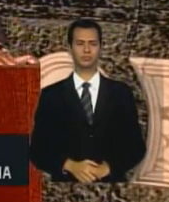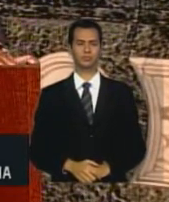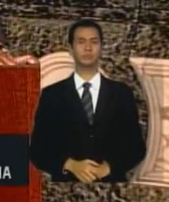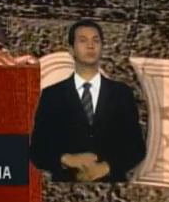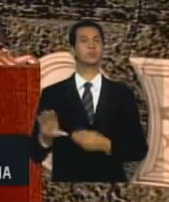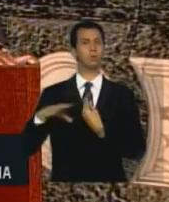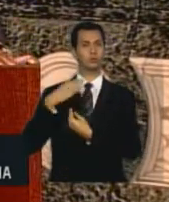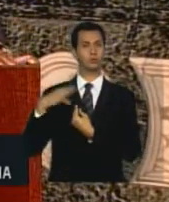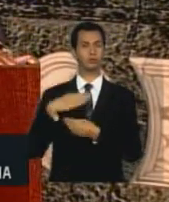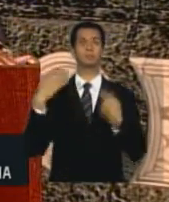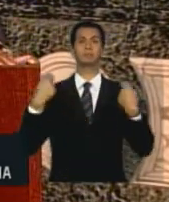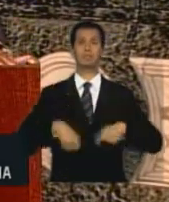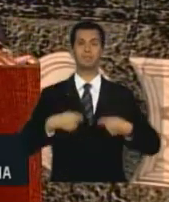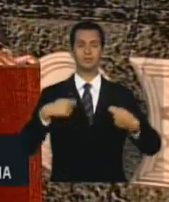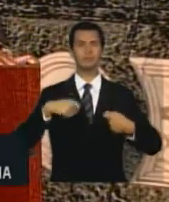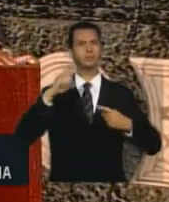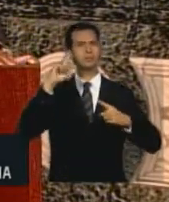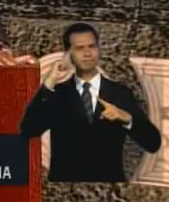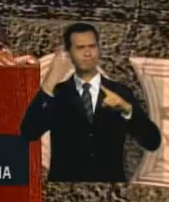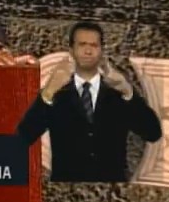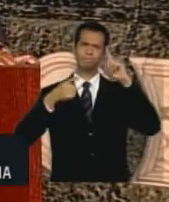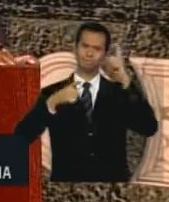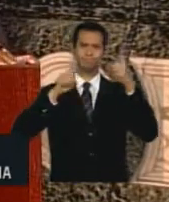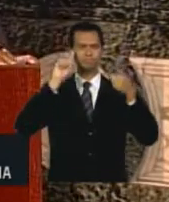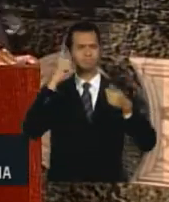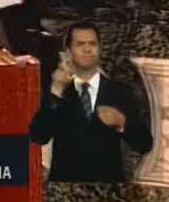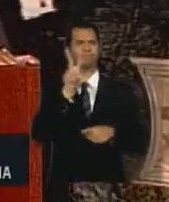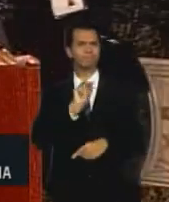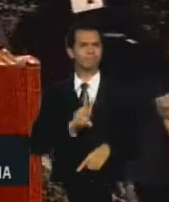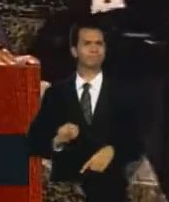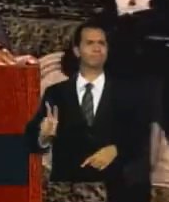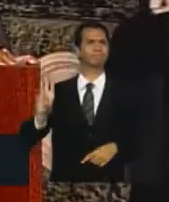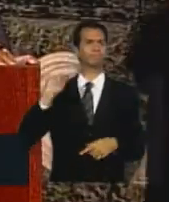argumentos, capacidade de diálogo e persuasão,